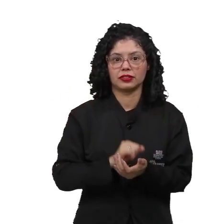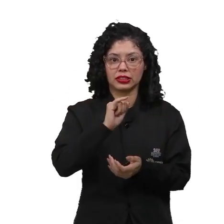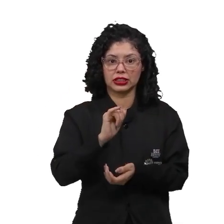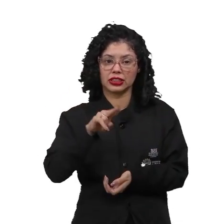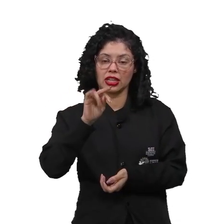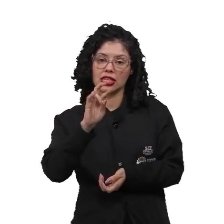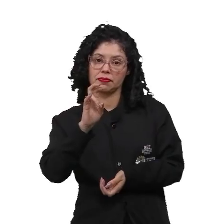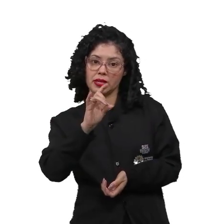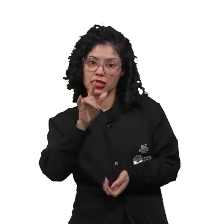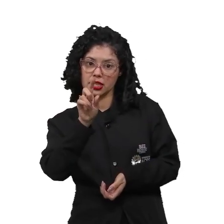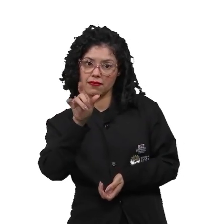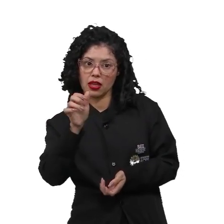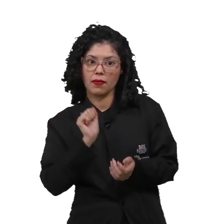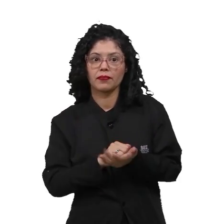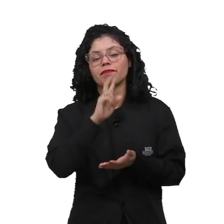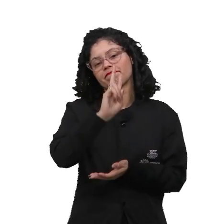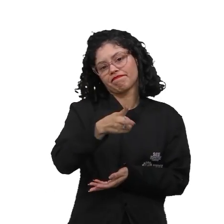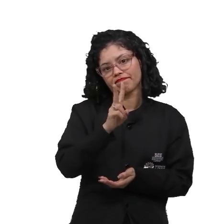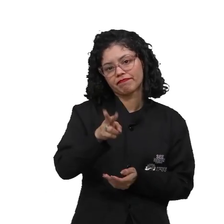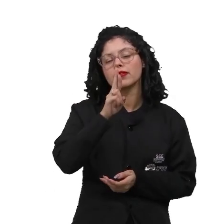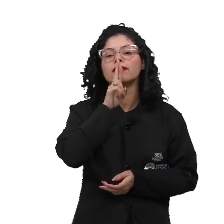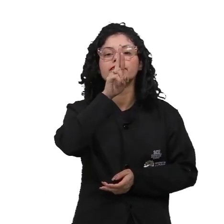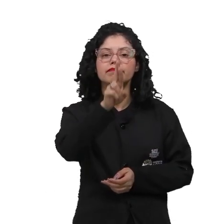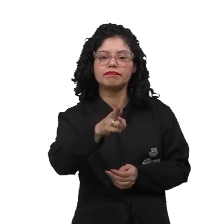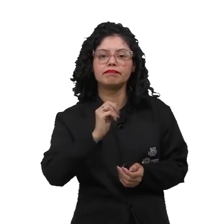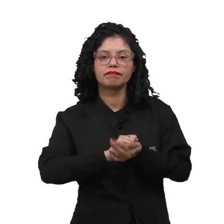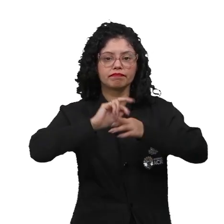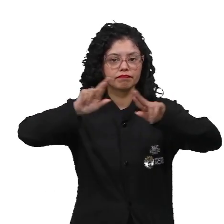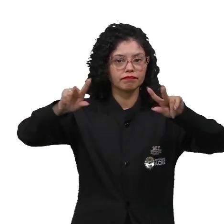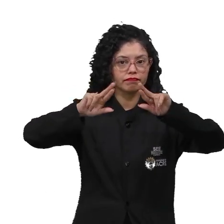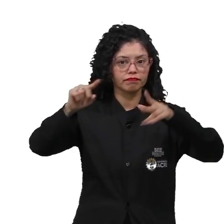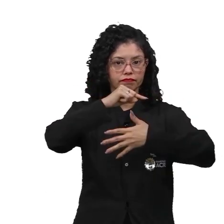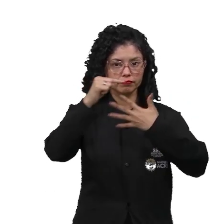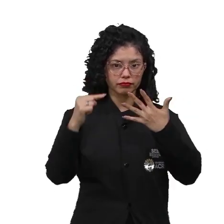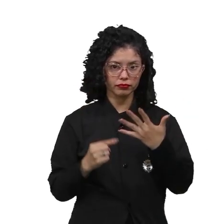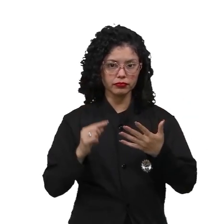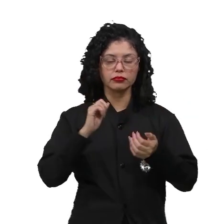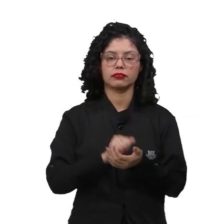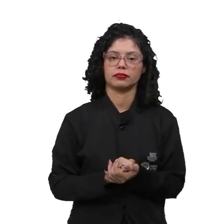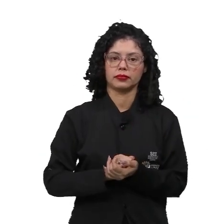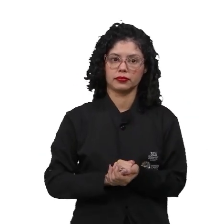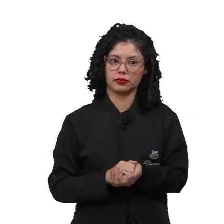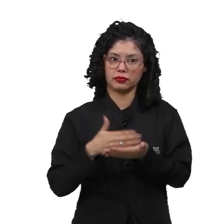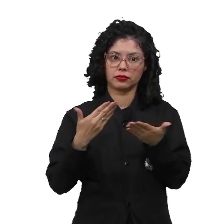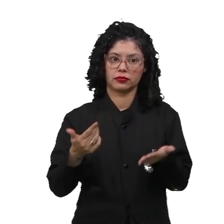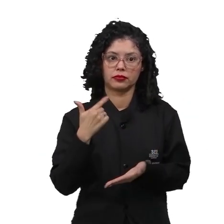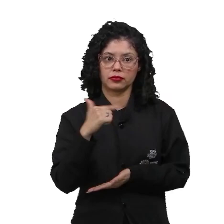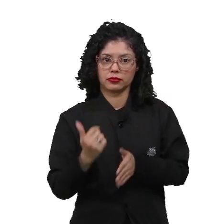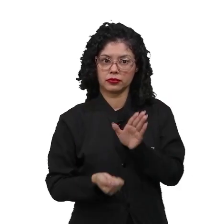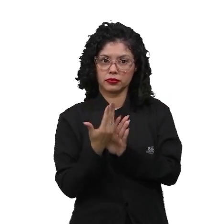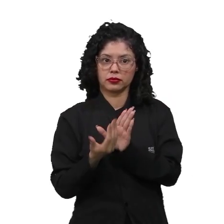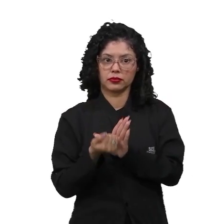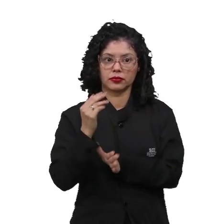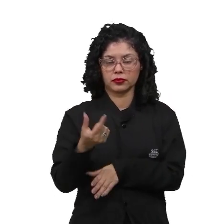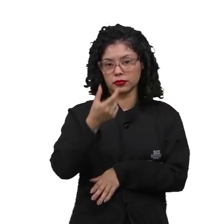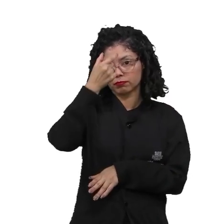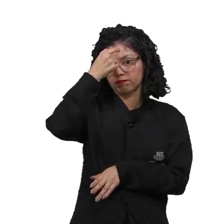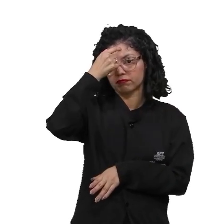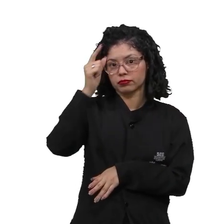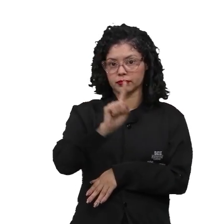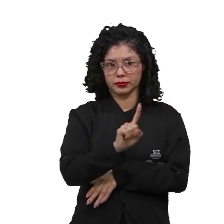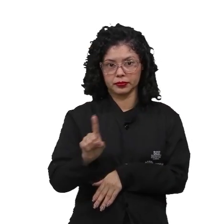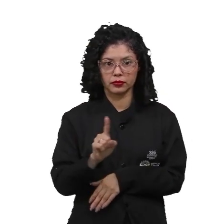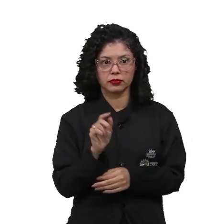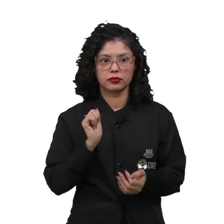inespecífica, né? Ela vai ter o quê? A mesma resposta para diferentes tipos de ameaça. Ela não gera ali a memória